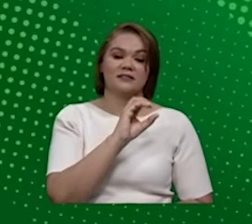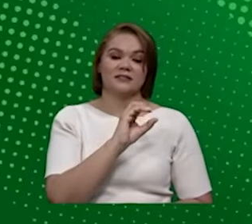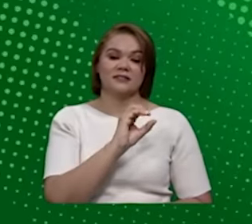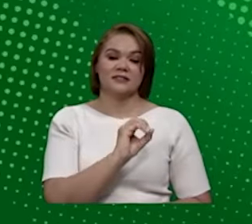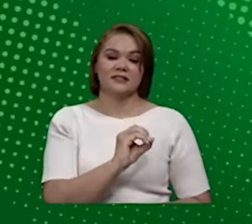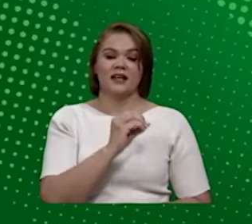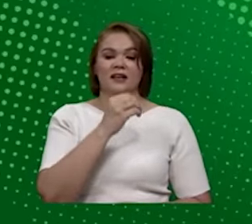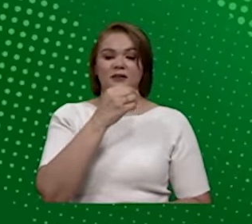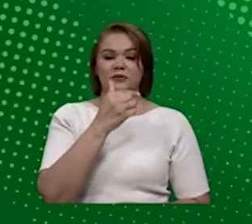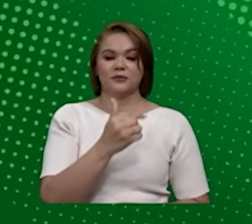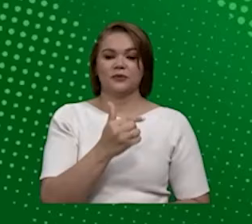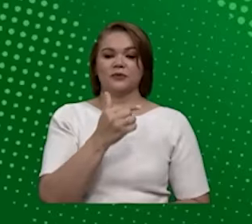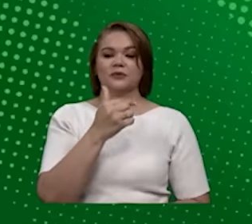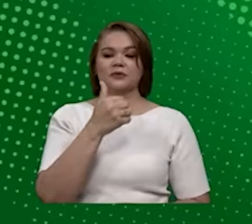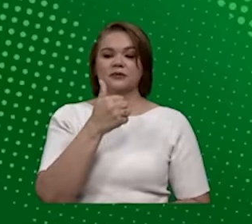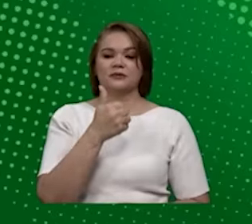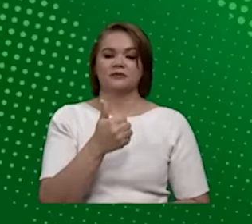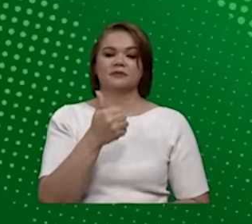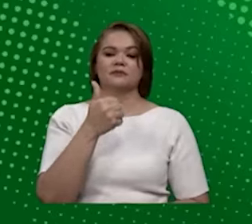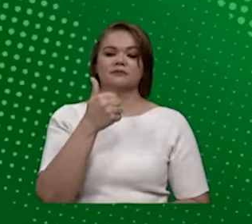de hoje? 15 no total.